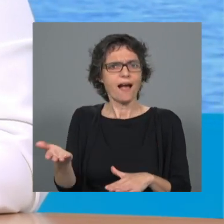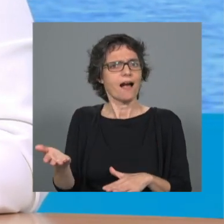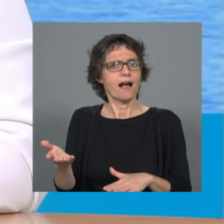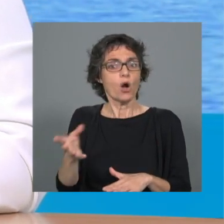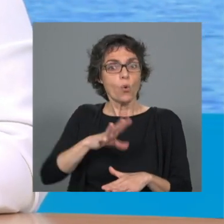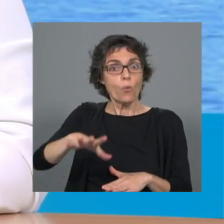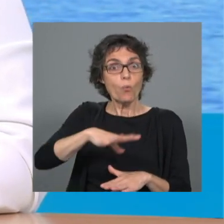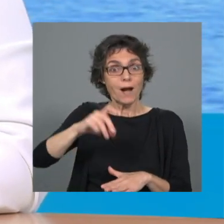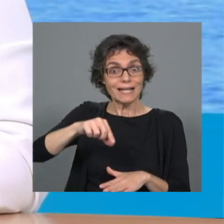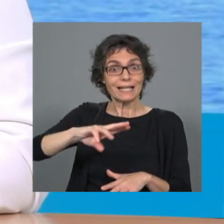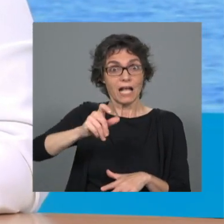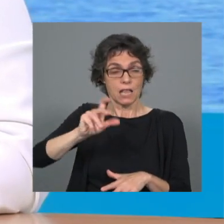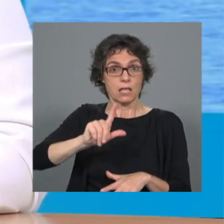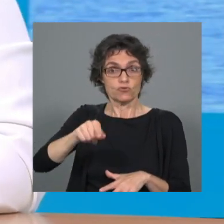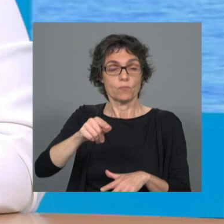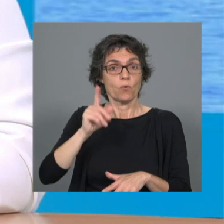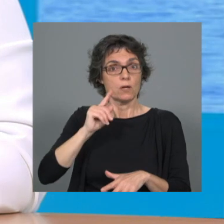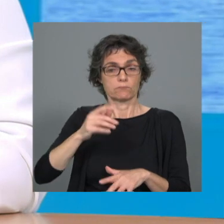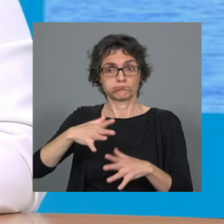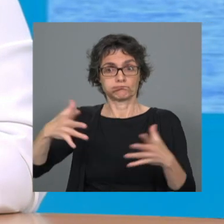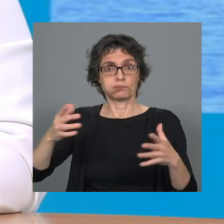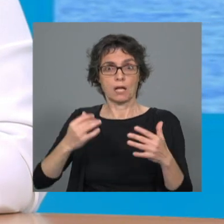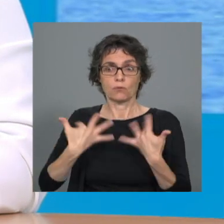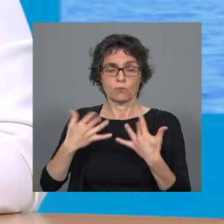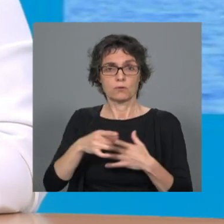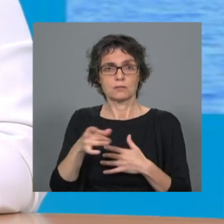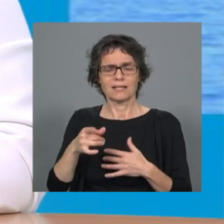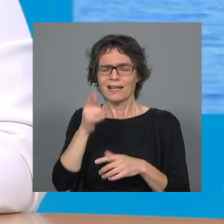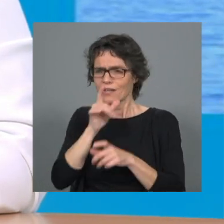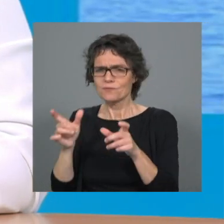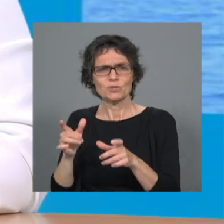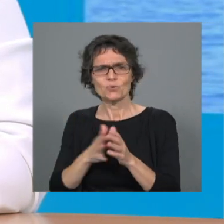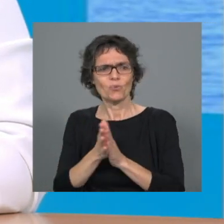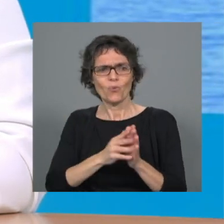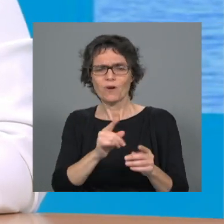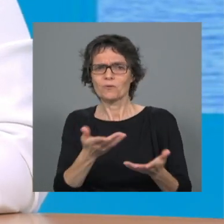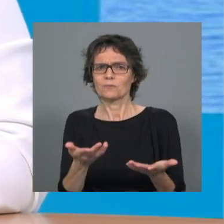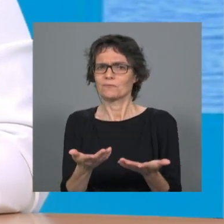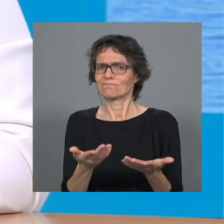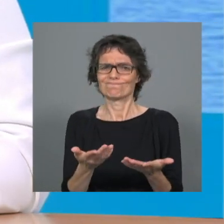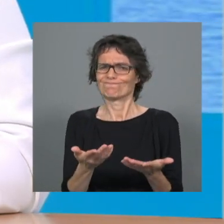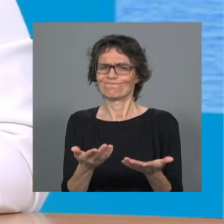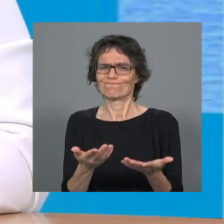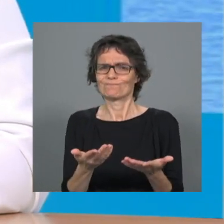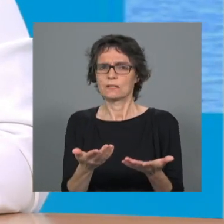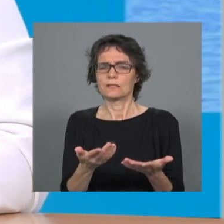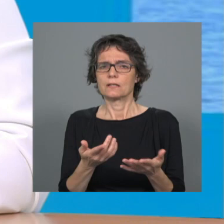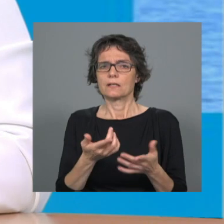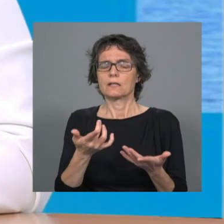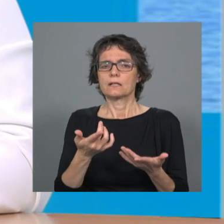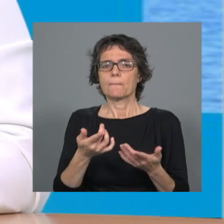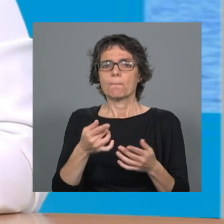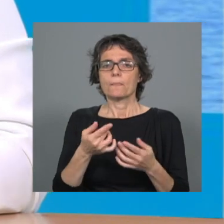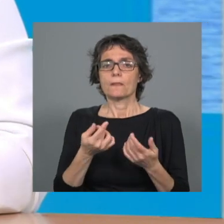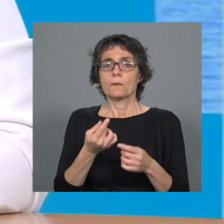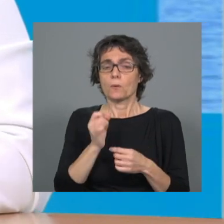precisa muito de quebrar cadeias de contágio e as pessoas não estão a usar plenamente todas as possibilidades de serem